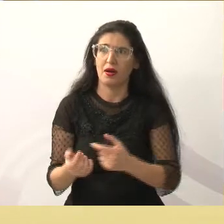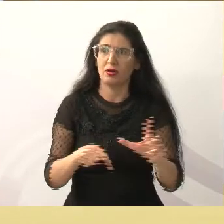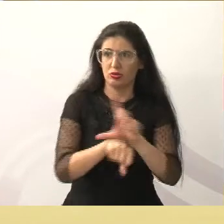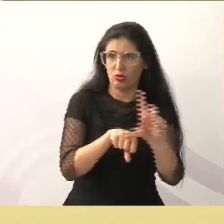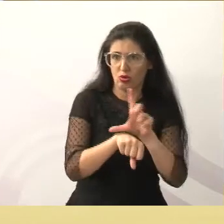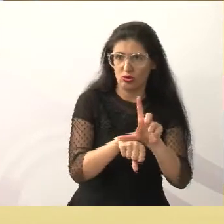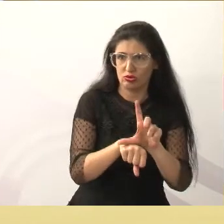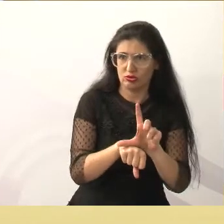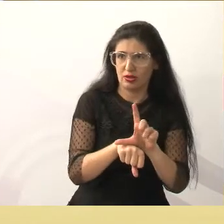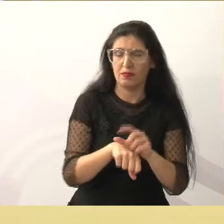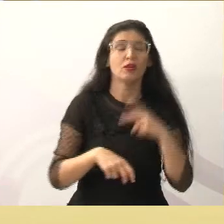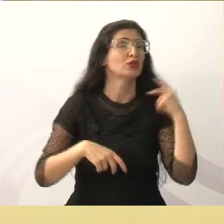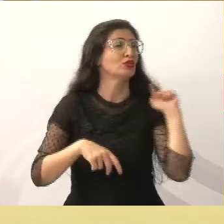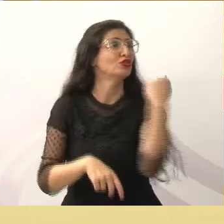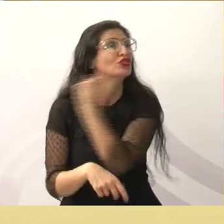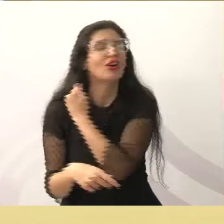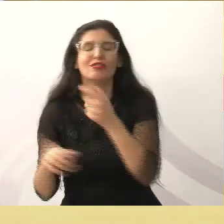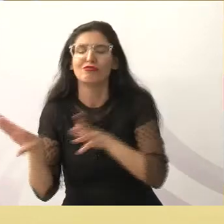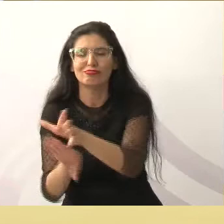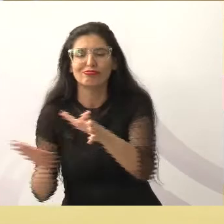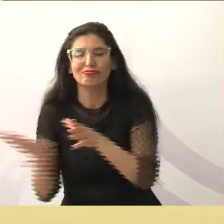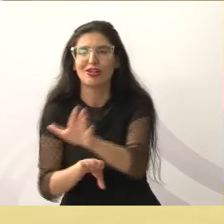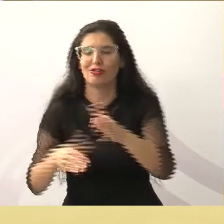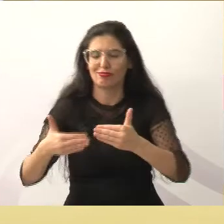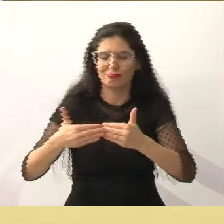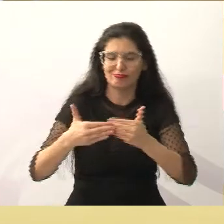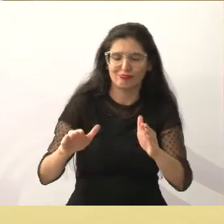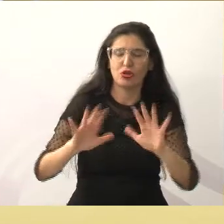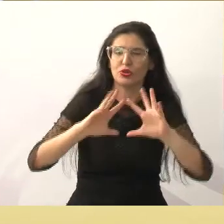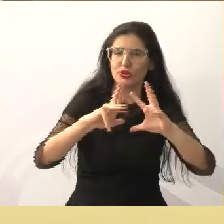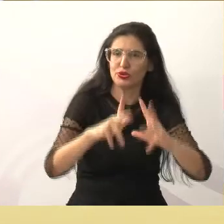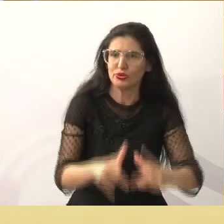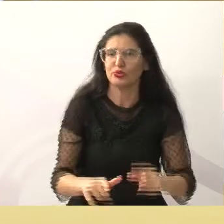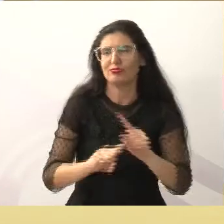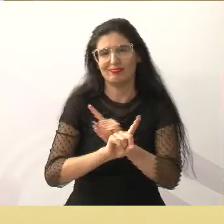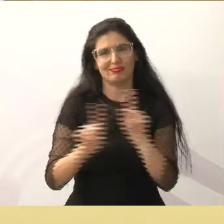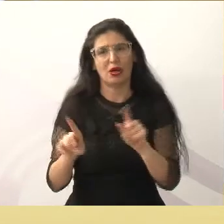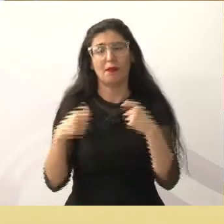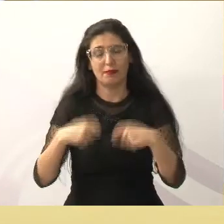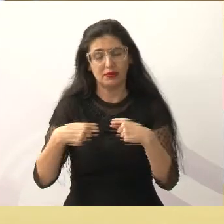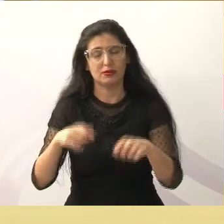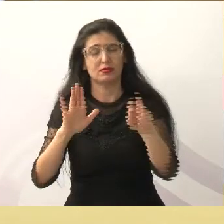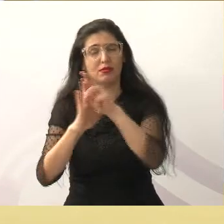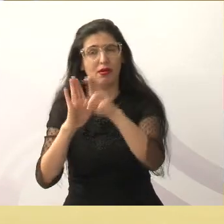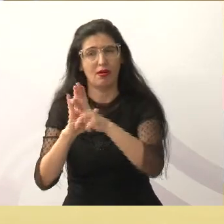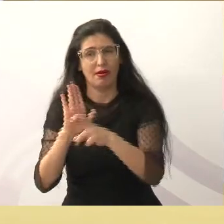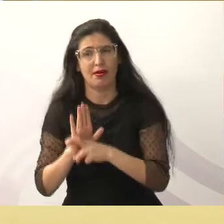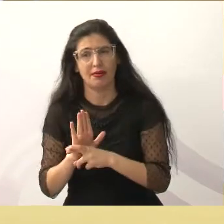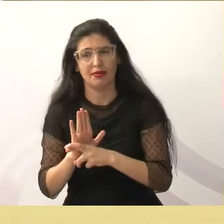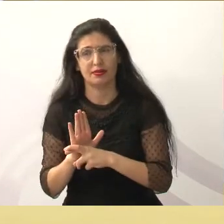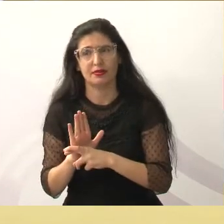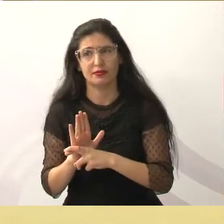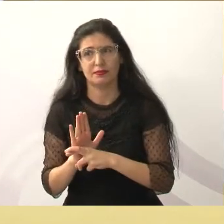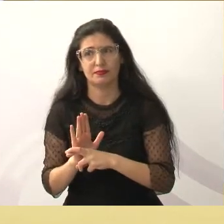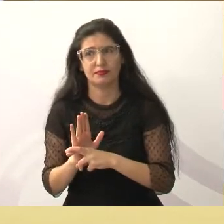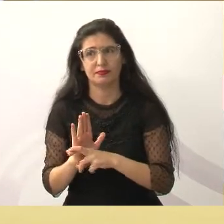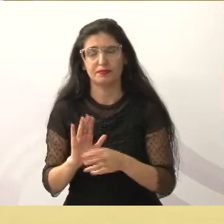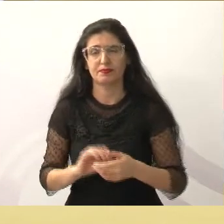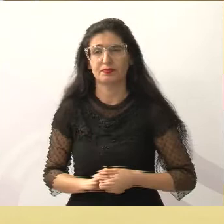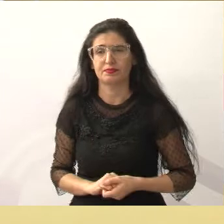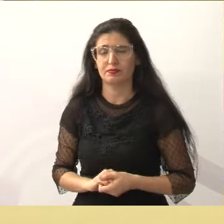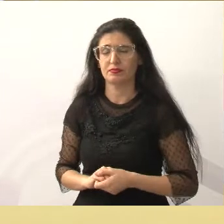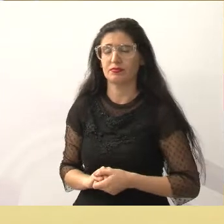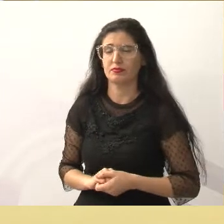falando para liberar todo o comércio, mas tem que ter consciência, tem que ter restrições, assim como está sendo realizado pelos